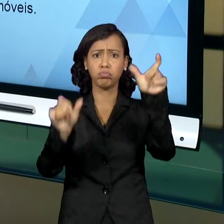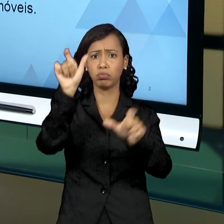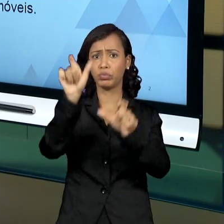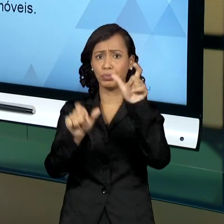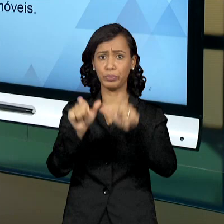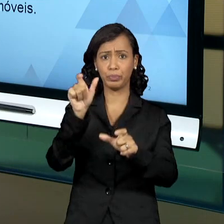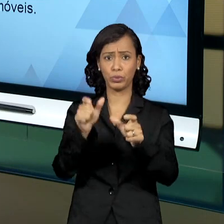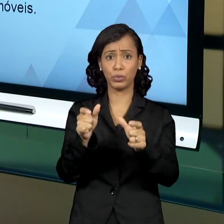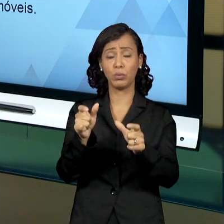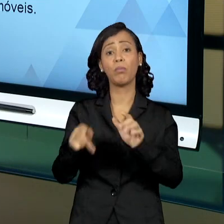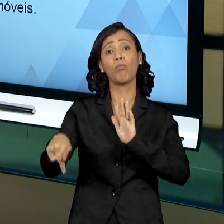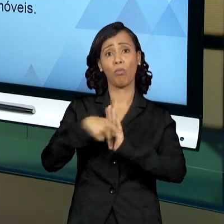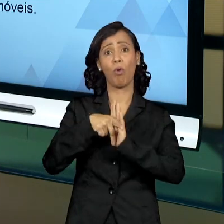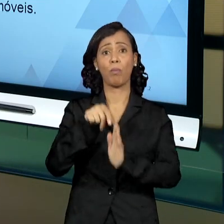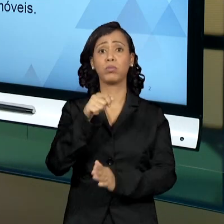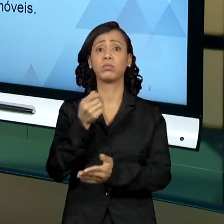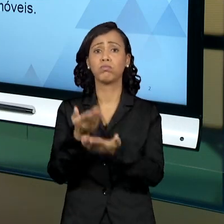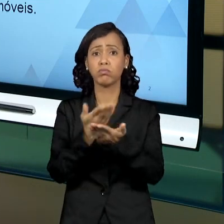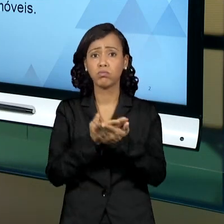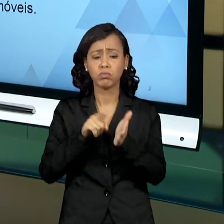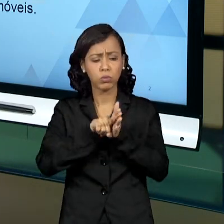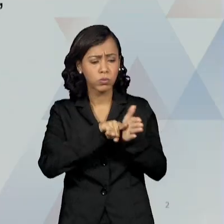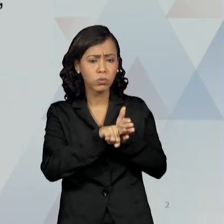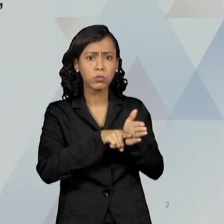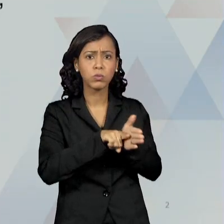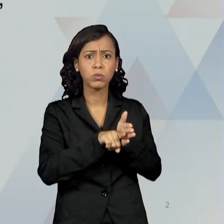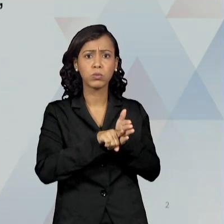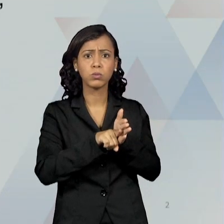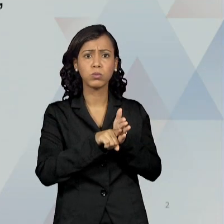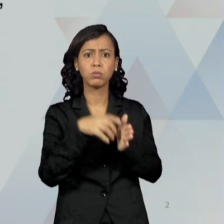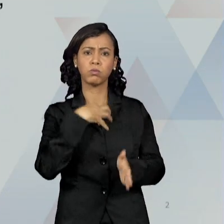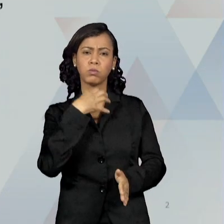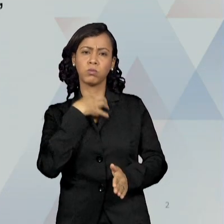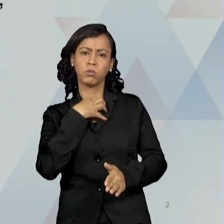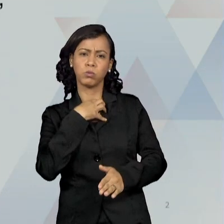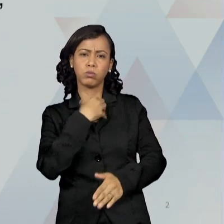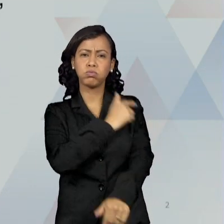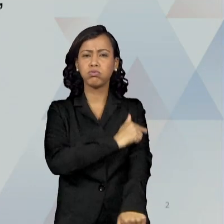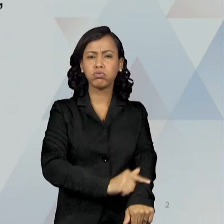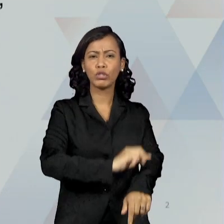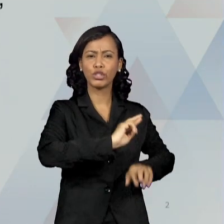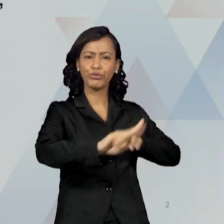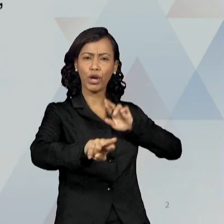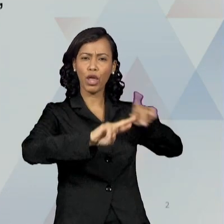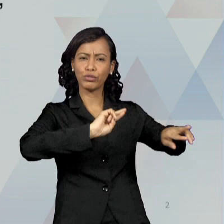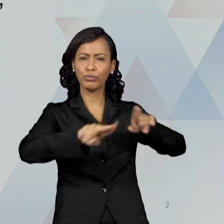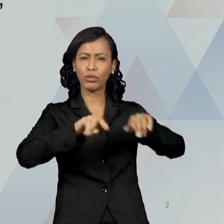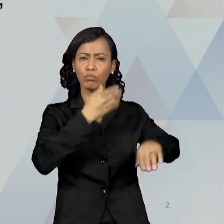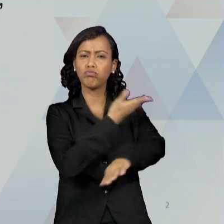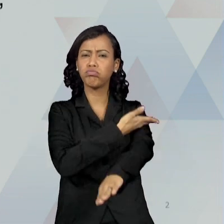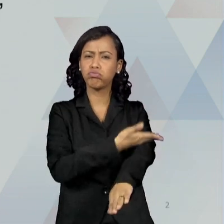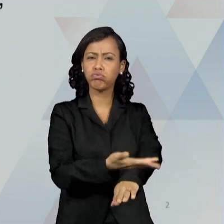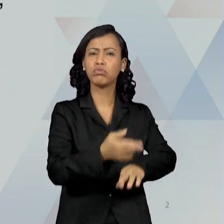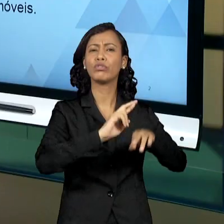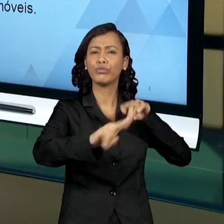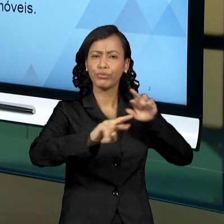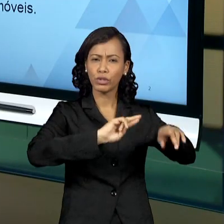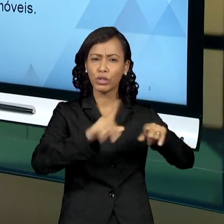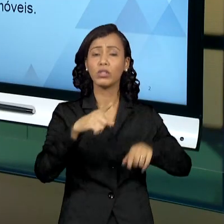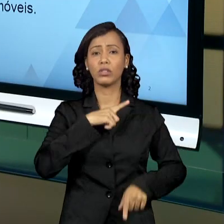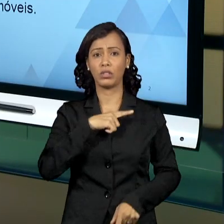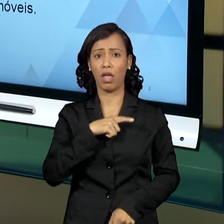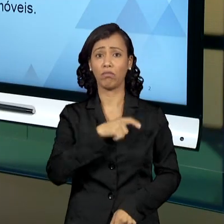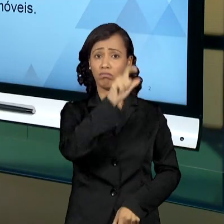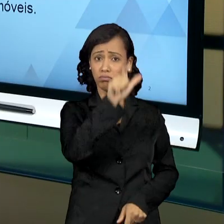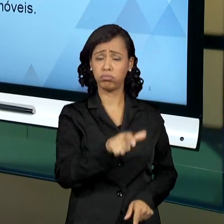que apresentam comportamentos diferentes, bem como interesses, atitudes e valores. Por